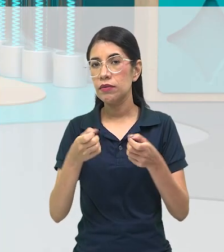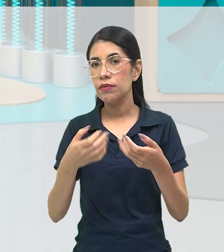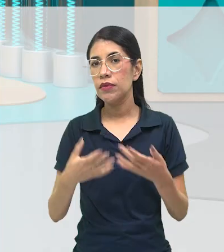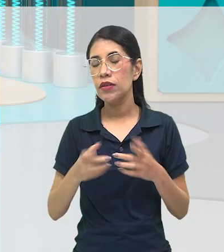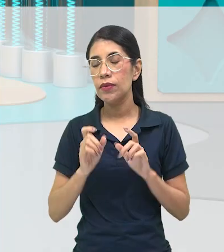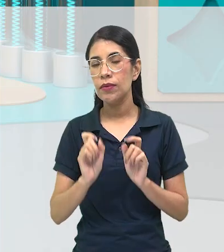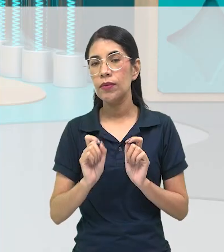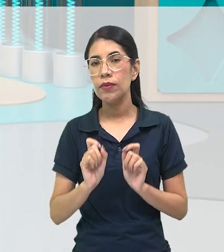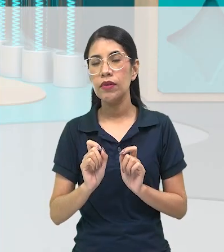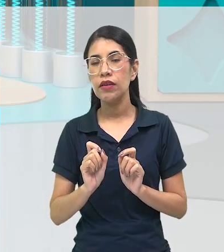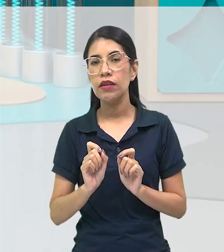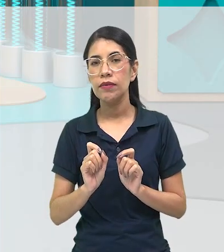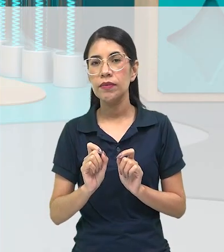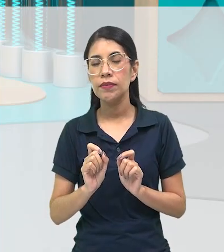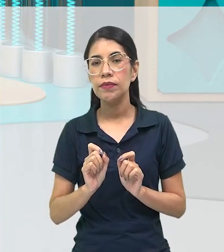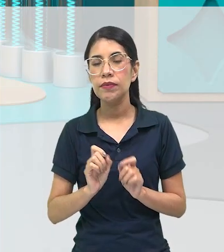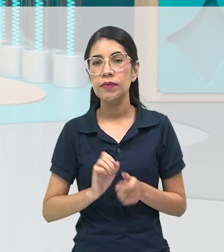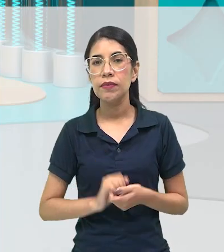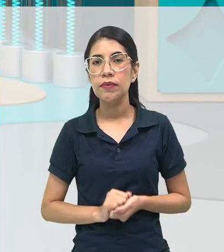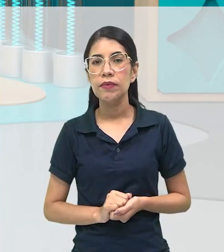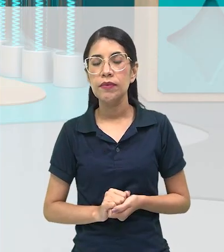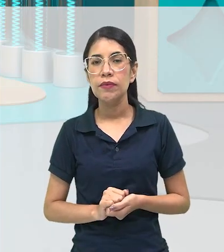uma situação muito